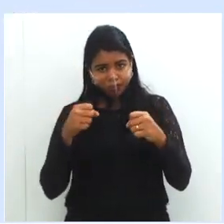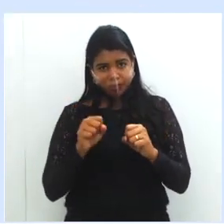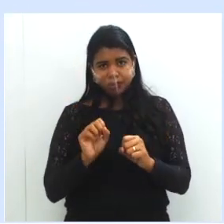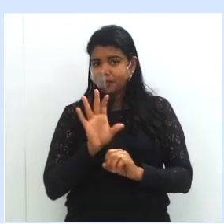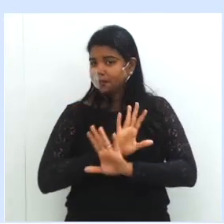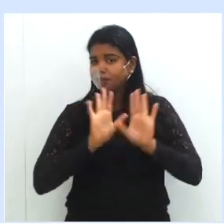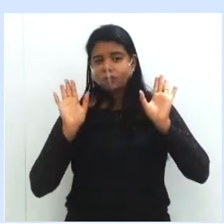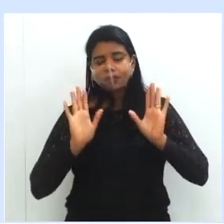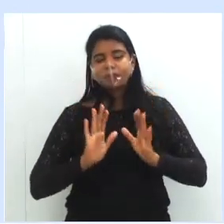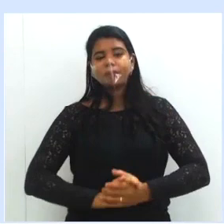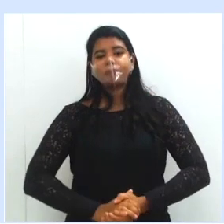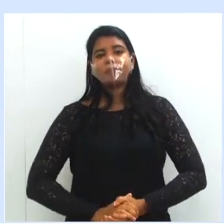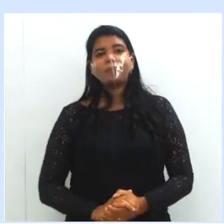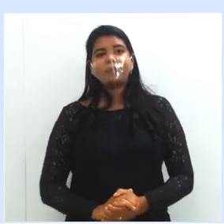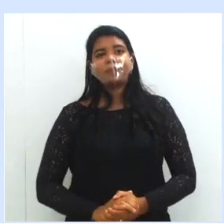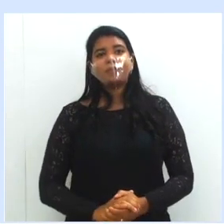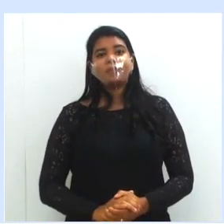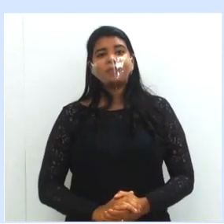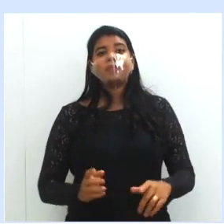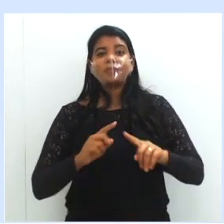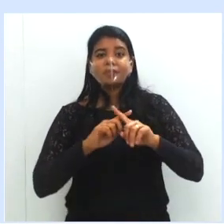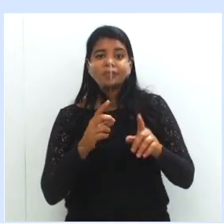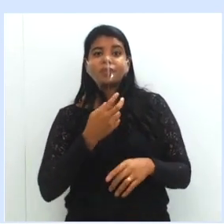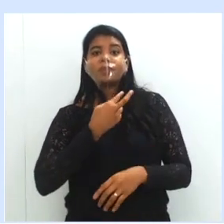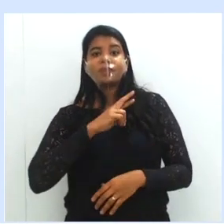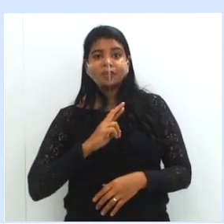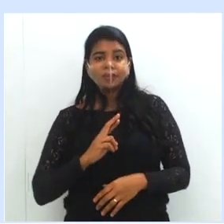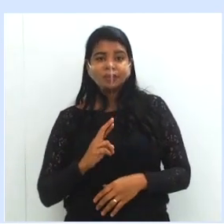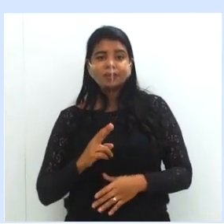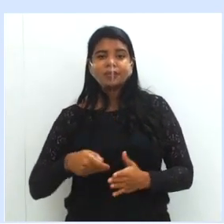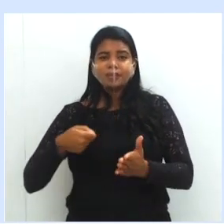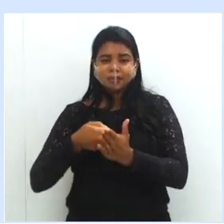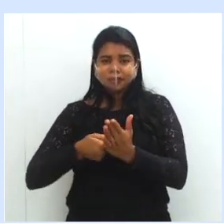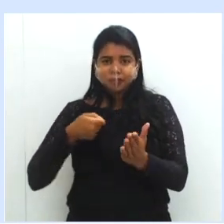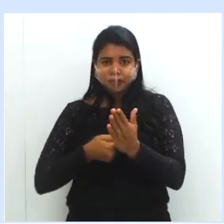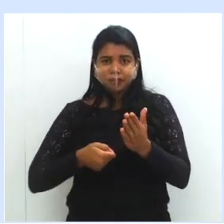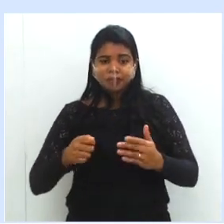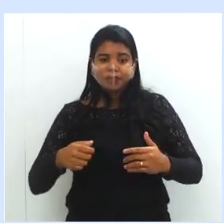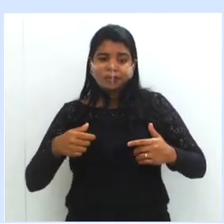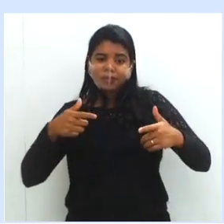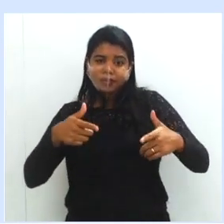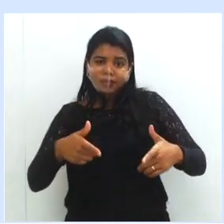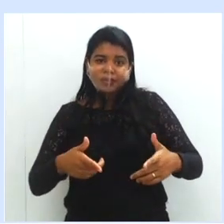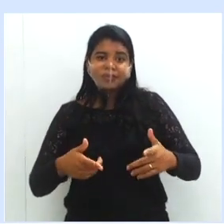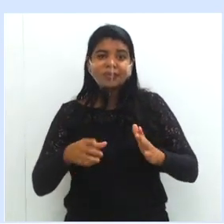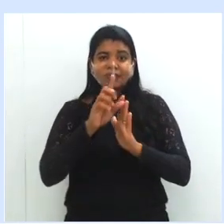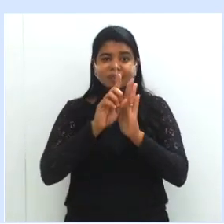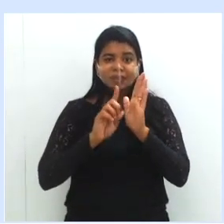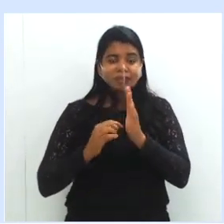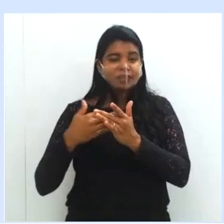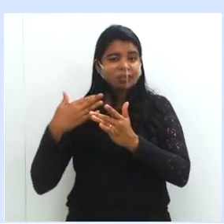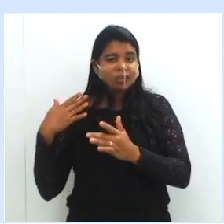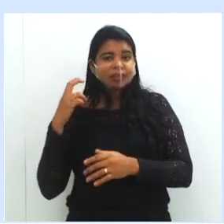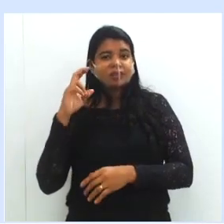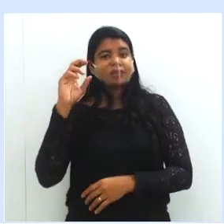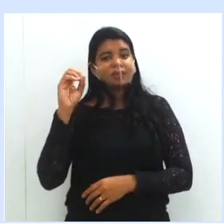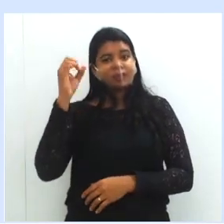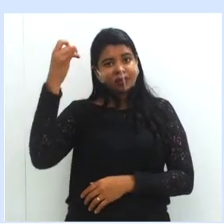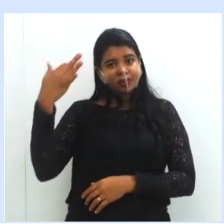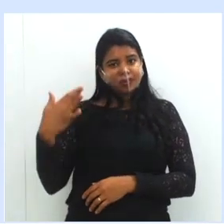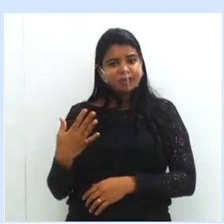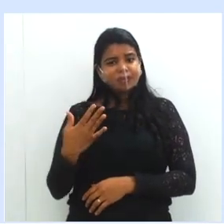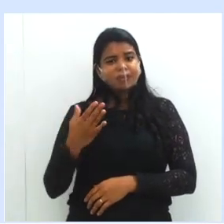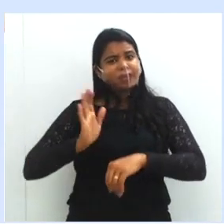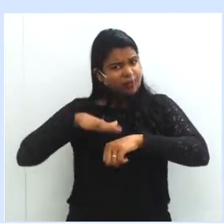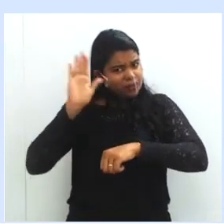necessitado. Só que as tradições religiosas, elas vão começar, a partir da década de 50, como eu falei, a